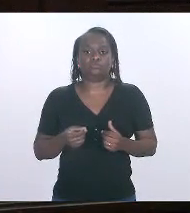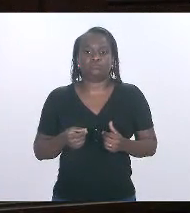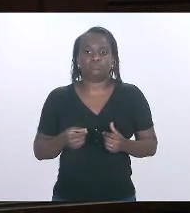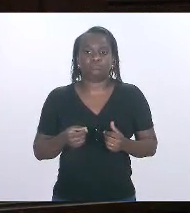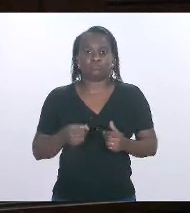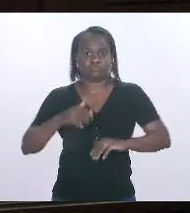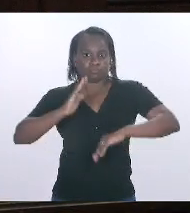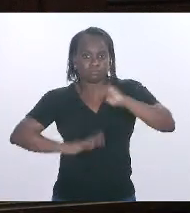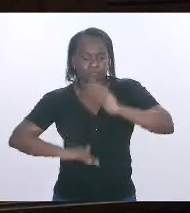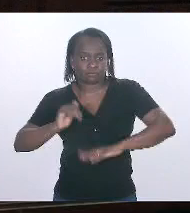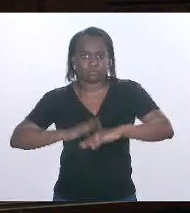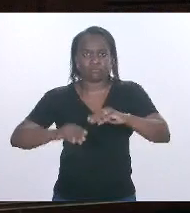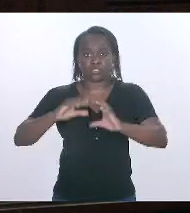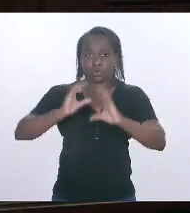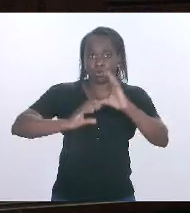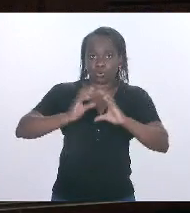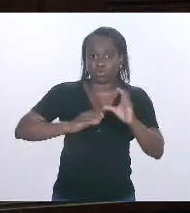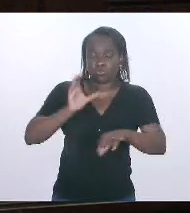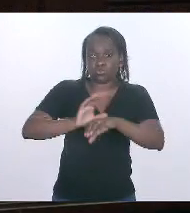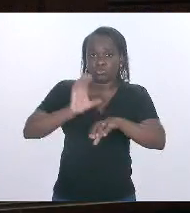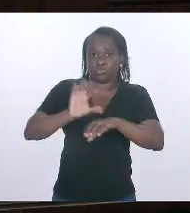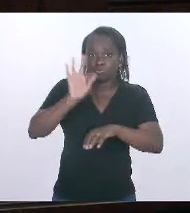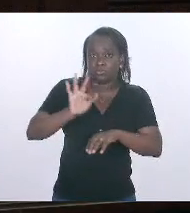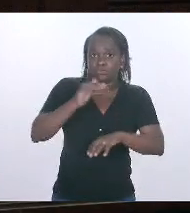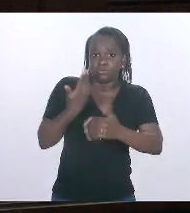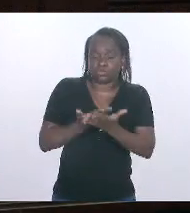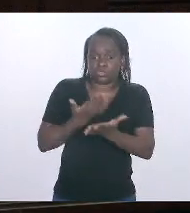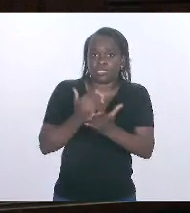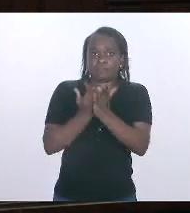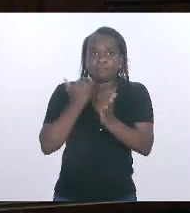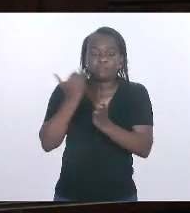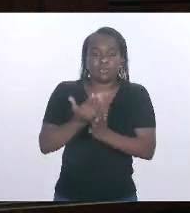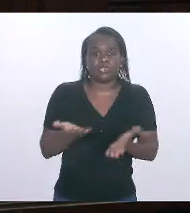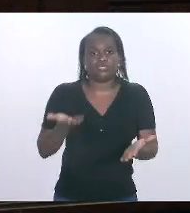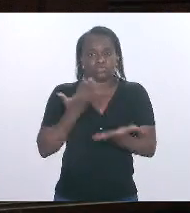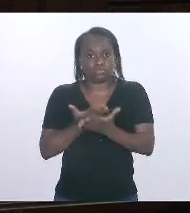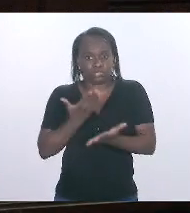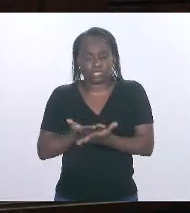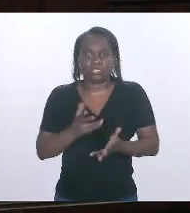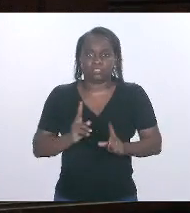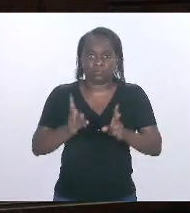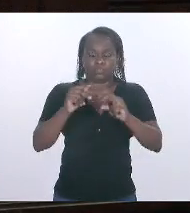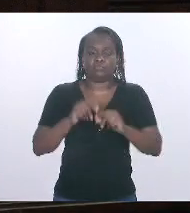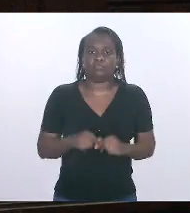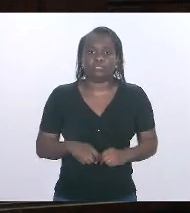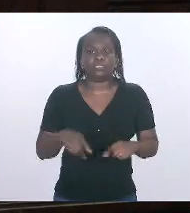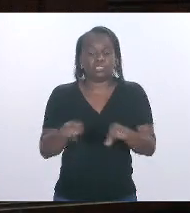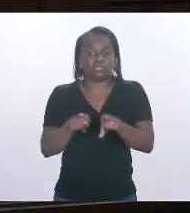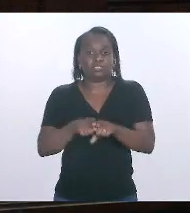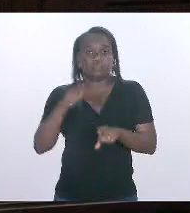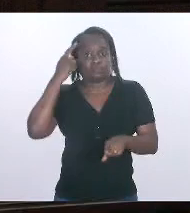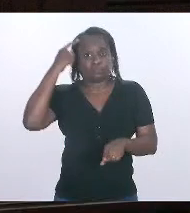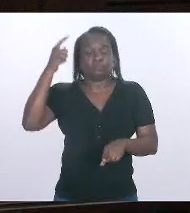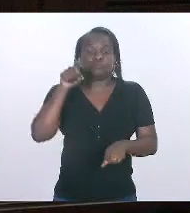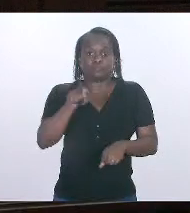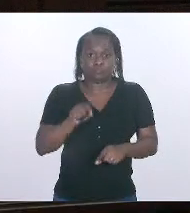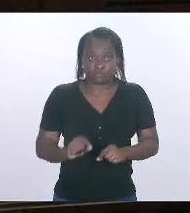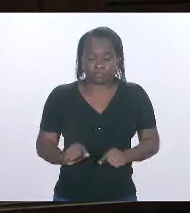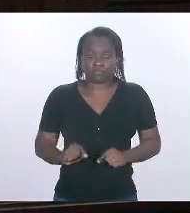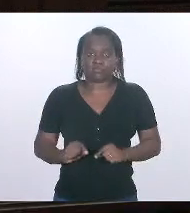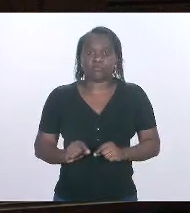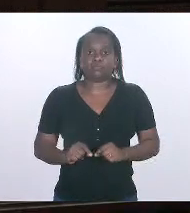se aperfeiçoar com cursos superiores ou outros cursos. Quero lembrar ao senhor, senhor